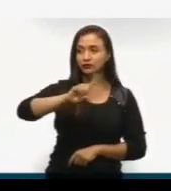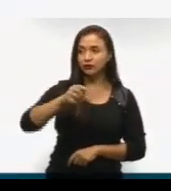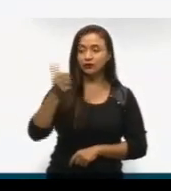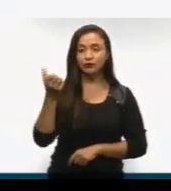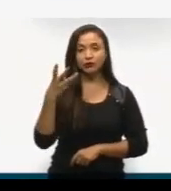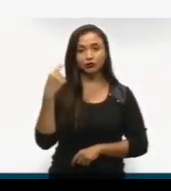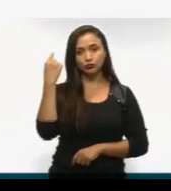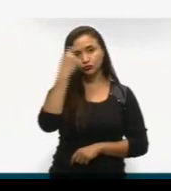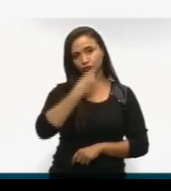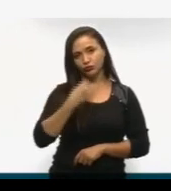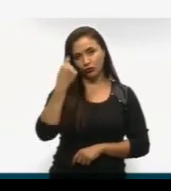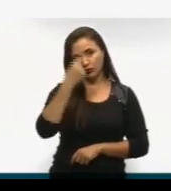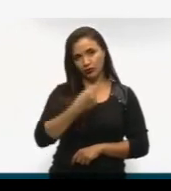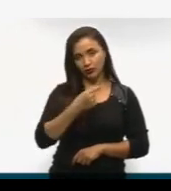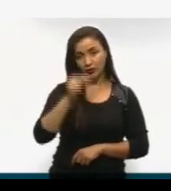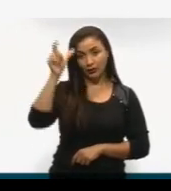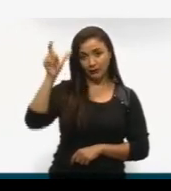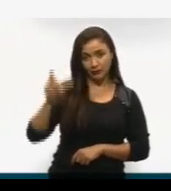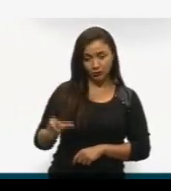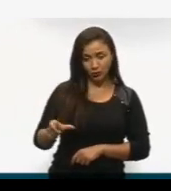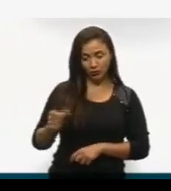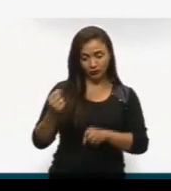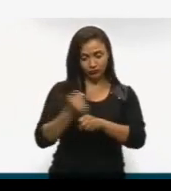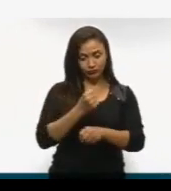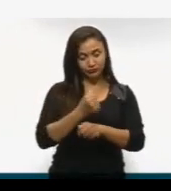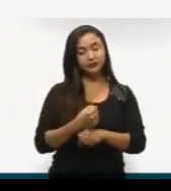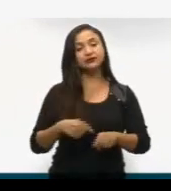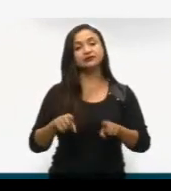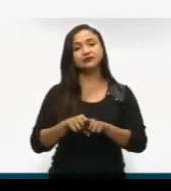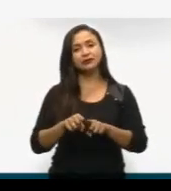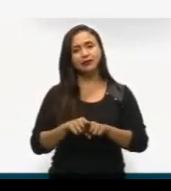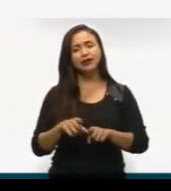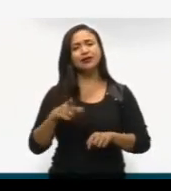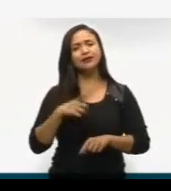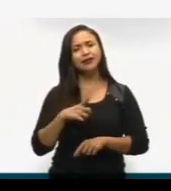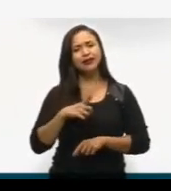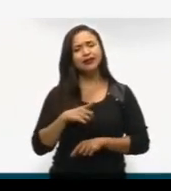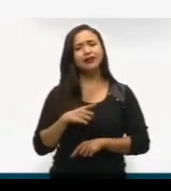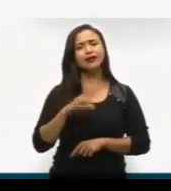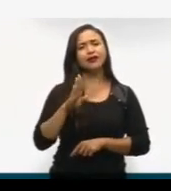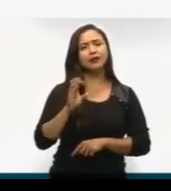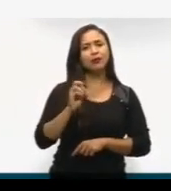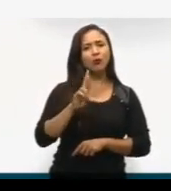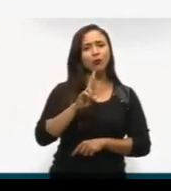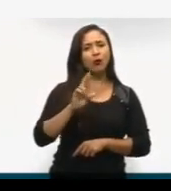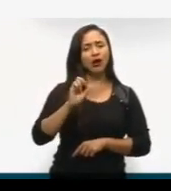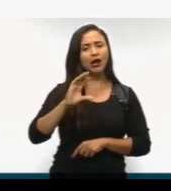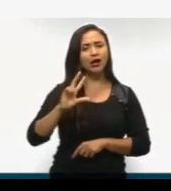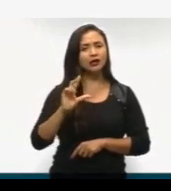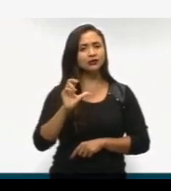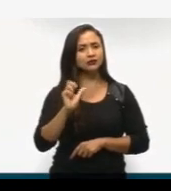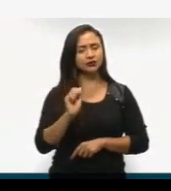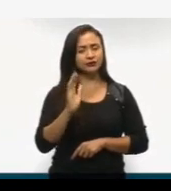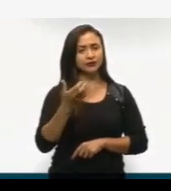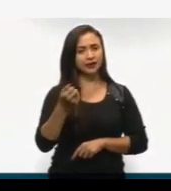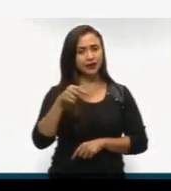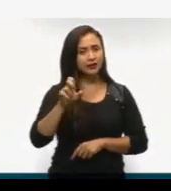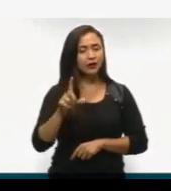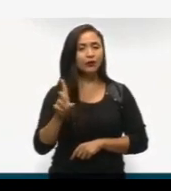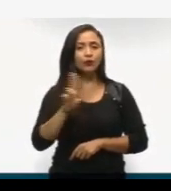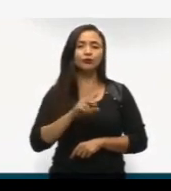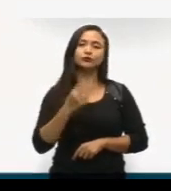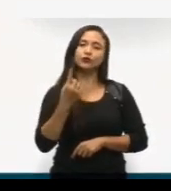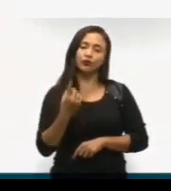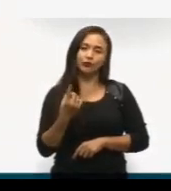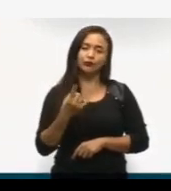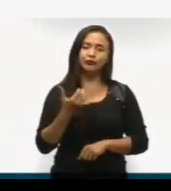0,14 horas. O encanador também. O anel de borracha vai usar um só. Ele custa R$ 4,00. A junção de